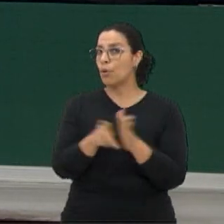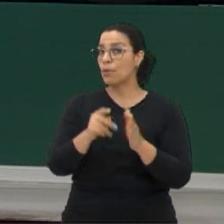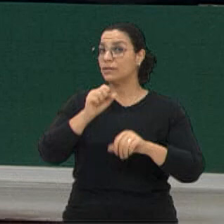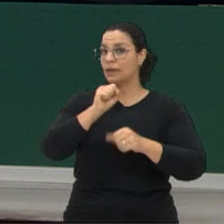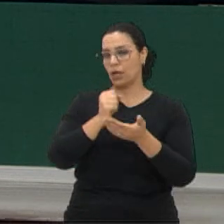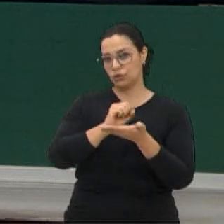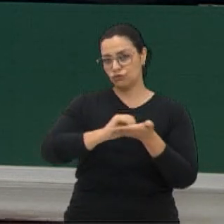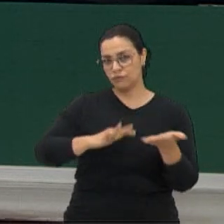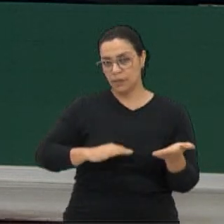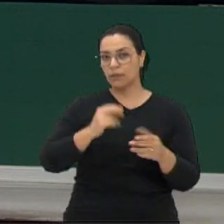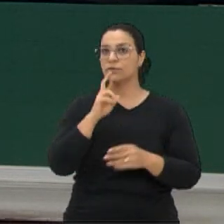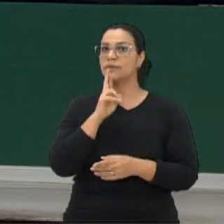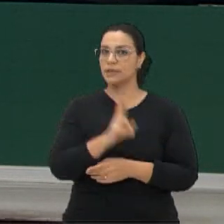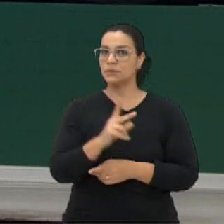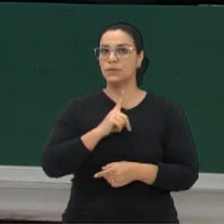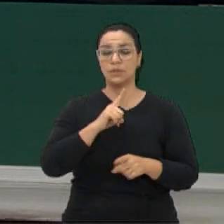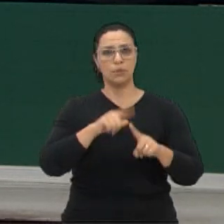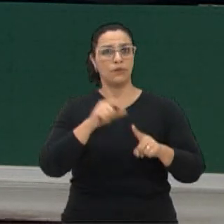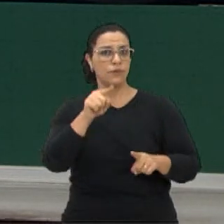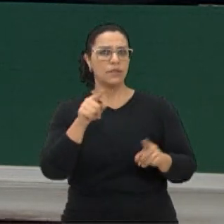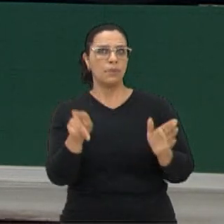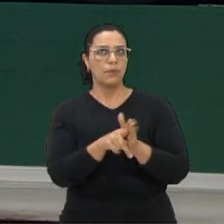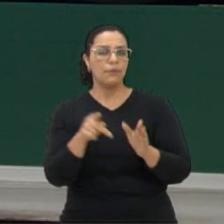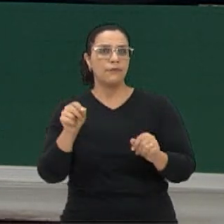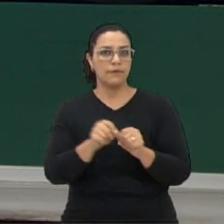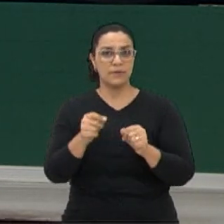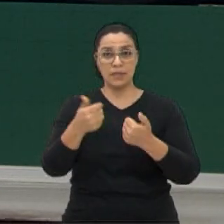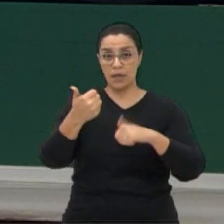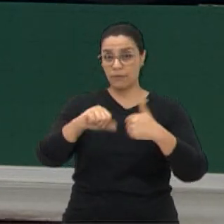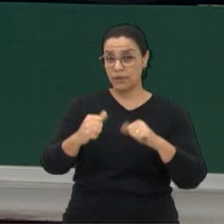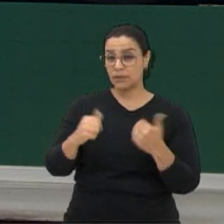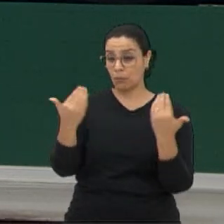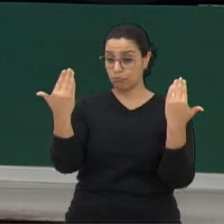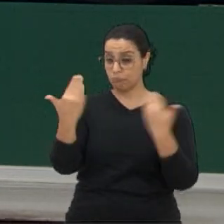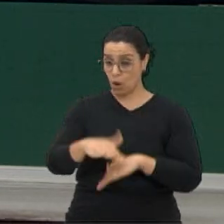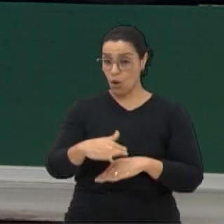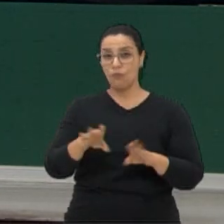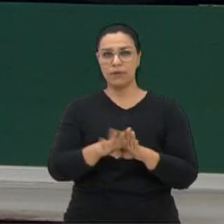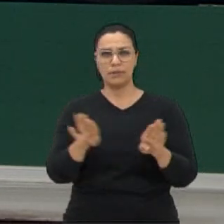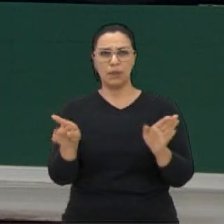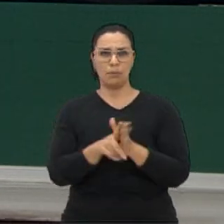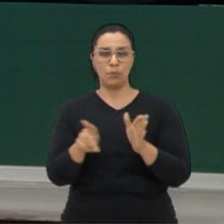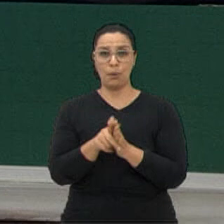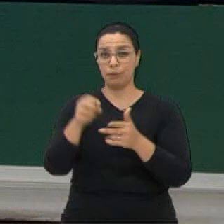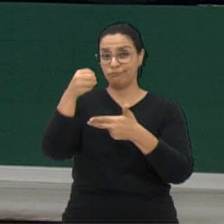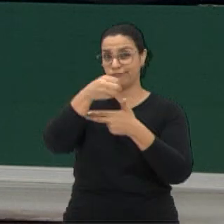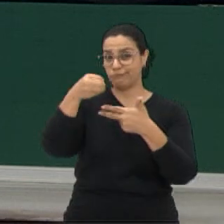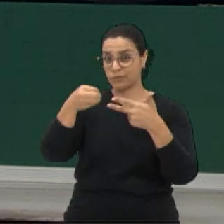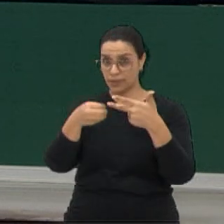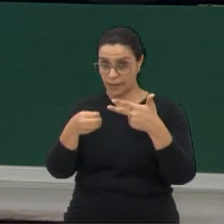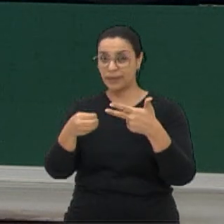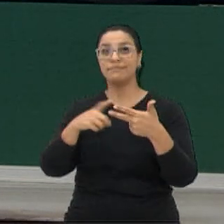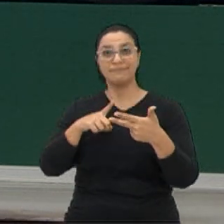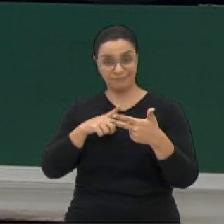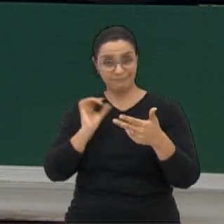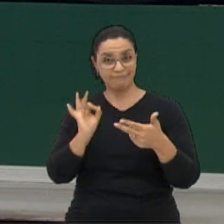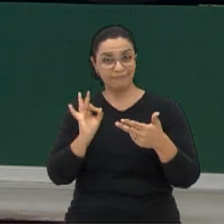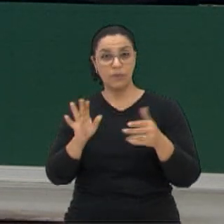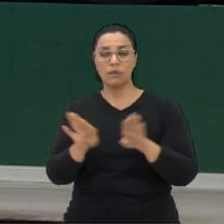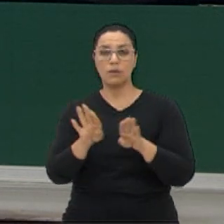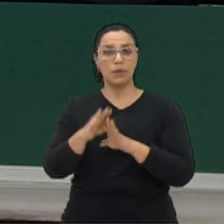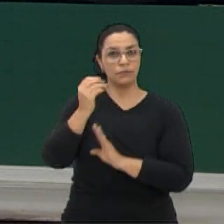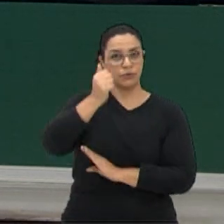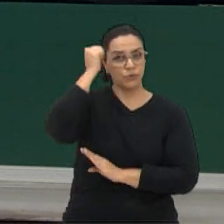de exercícios. Para quê? Para que quando você estiver realizando uma avaliação, seja a prova do Exame Nacional do Ensino Médio, a prova do Enem,